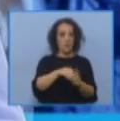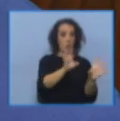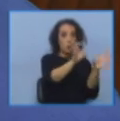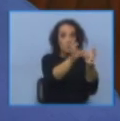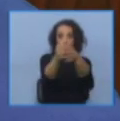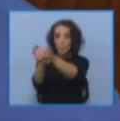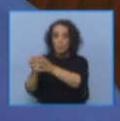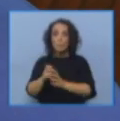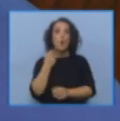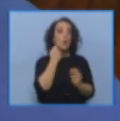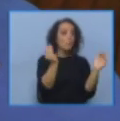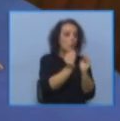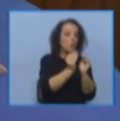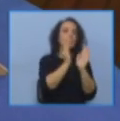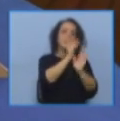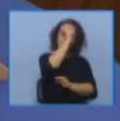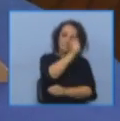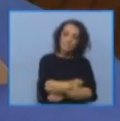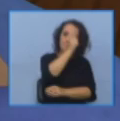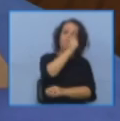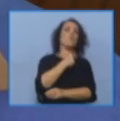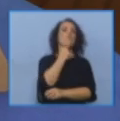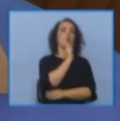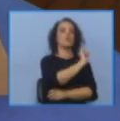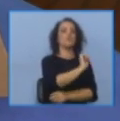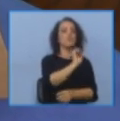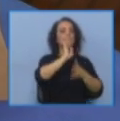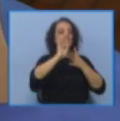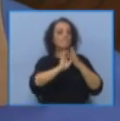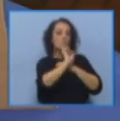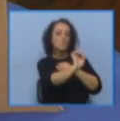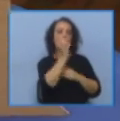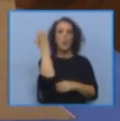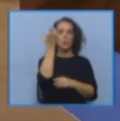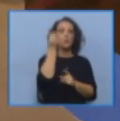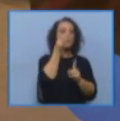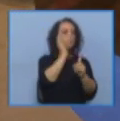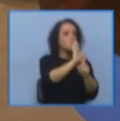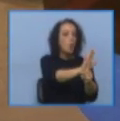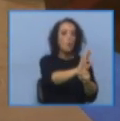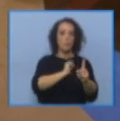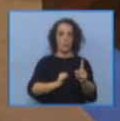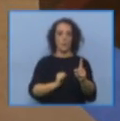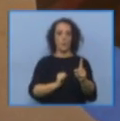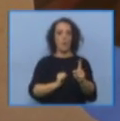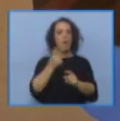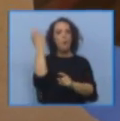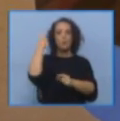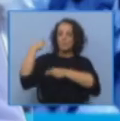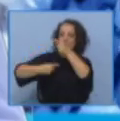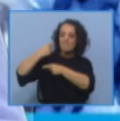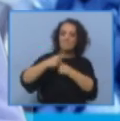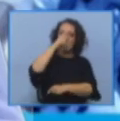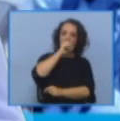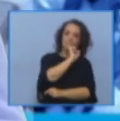têm que ter voz, têm que ser respeitadas na sua especificidade, na sua cultura própria, nas suas tradições.